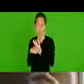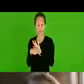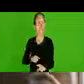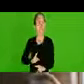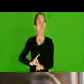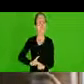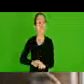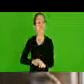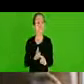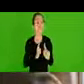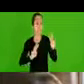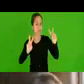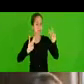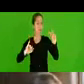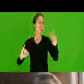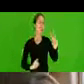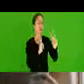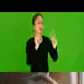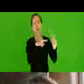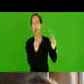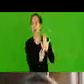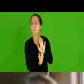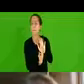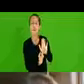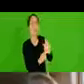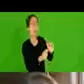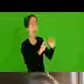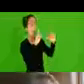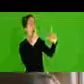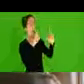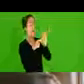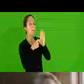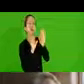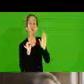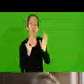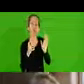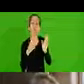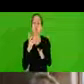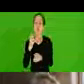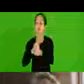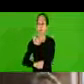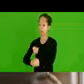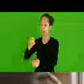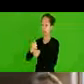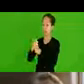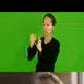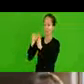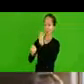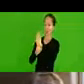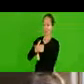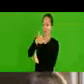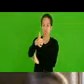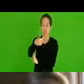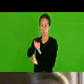tão importante de aparecer e ela, justamente, no final do século XIX, que traz uma